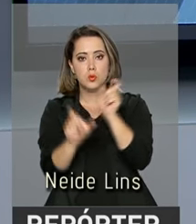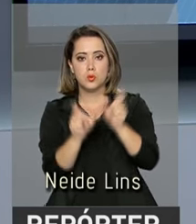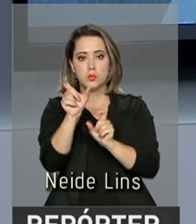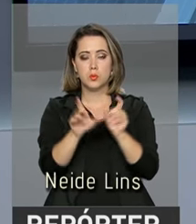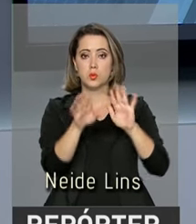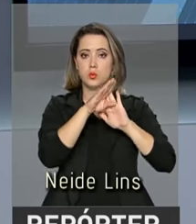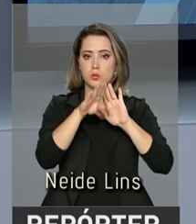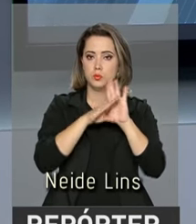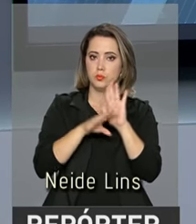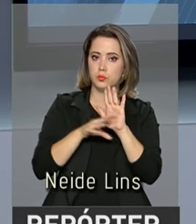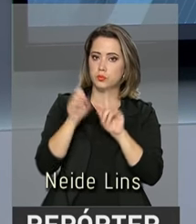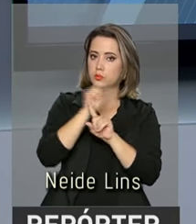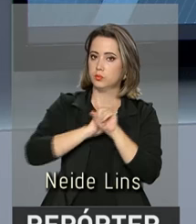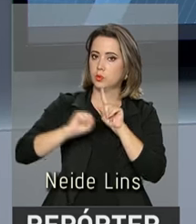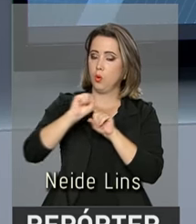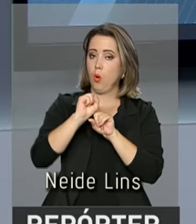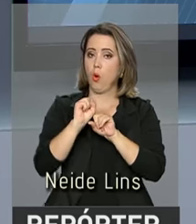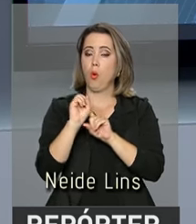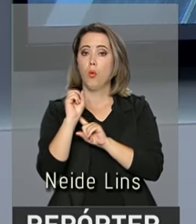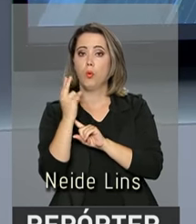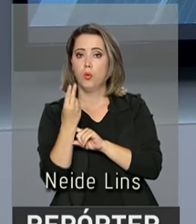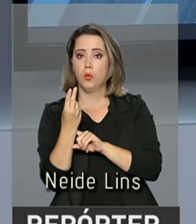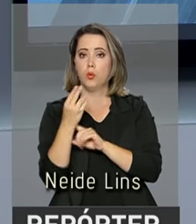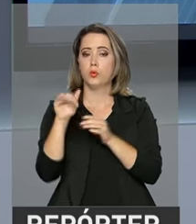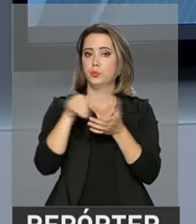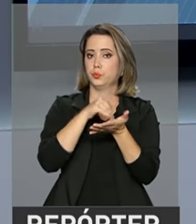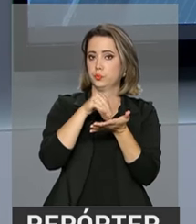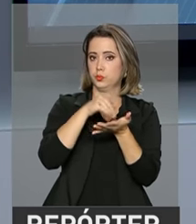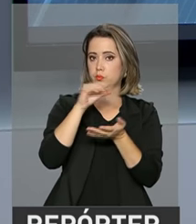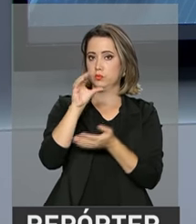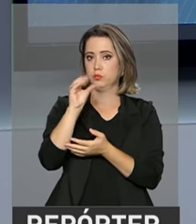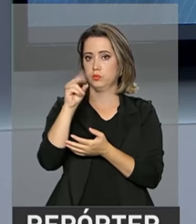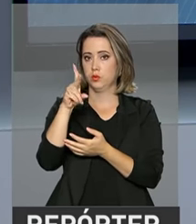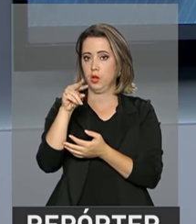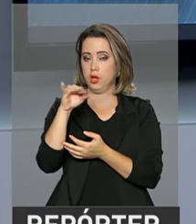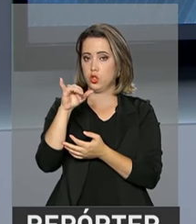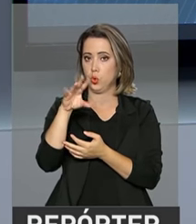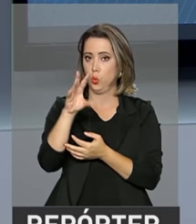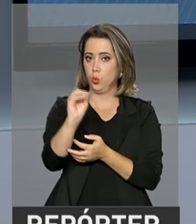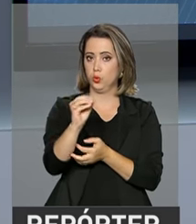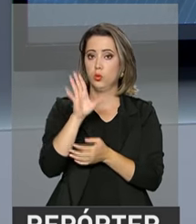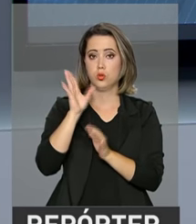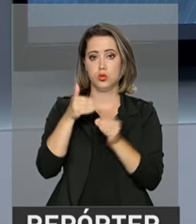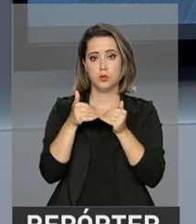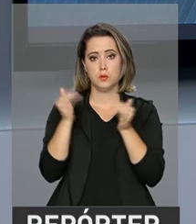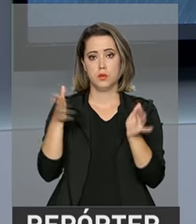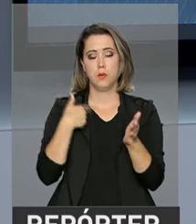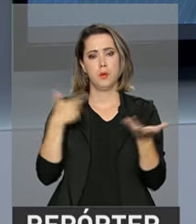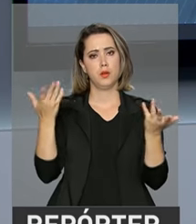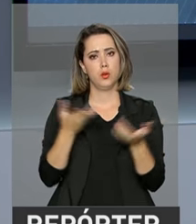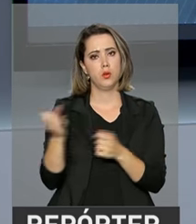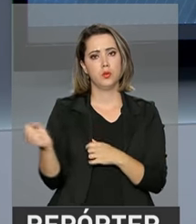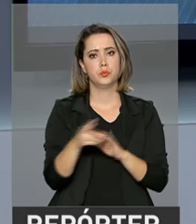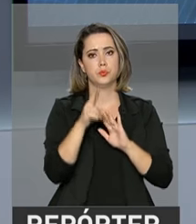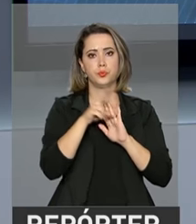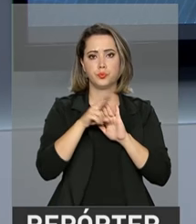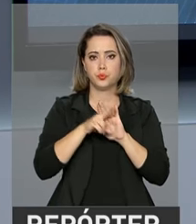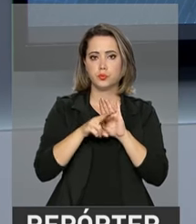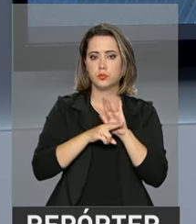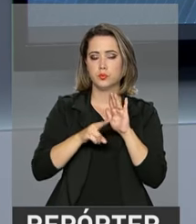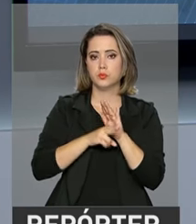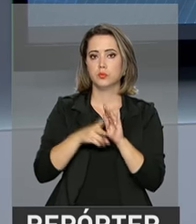de programas sociais ou inscritos no cadastro único precisam ficar atentos está aberto o processo de atualização dos cadastros